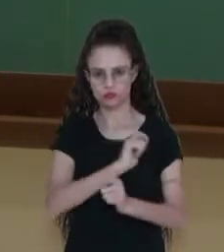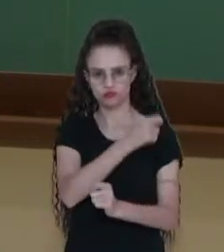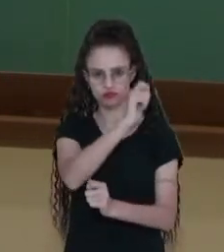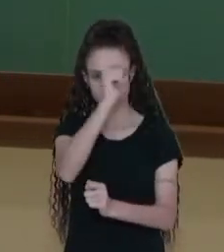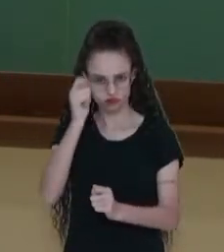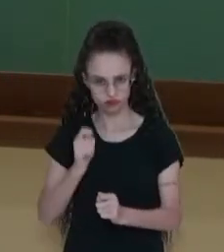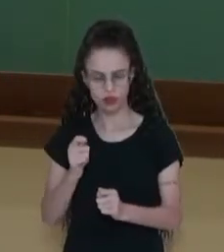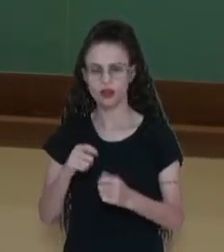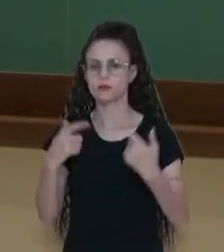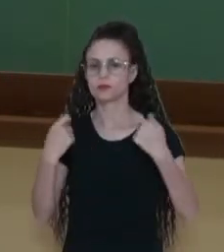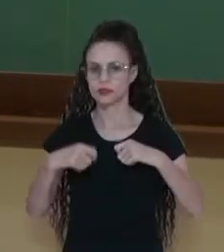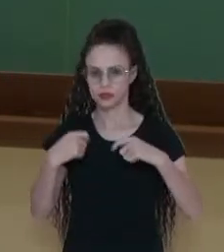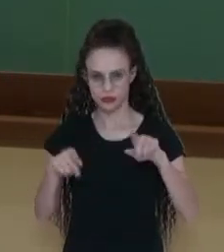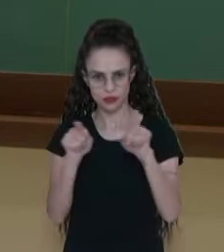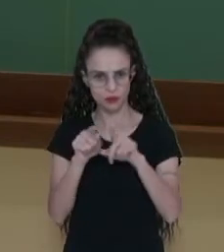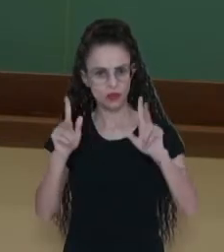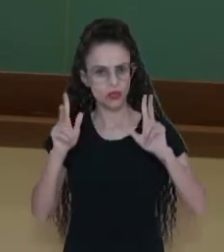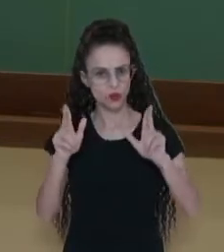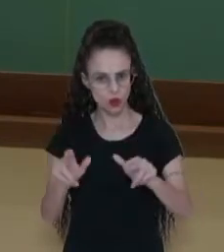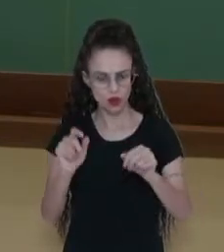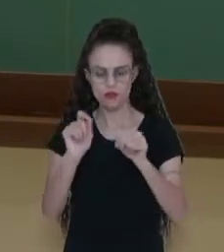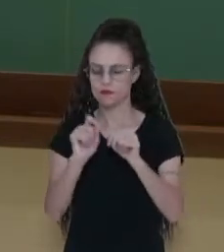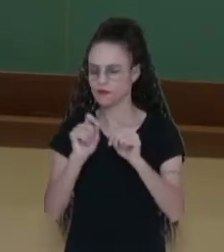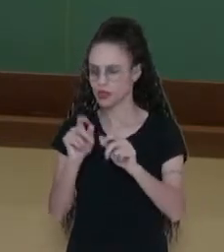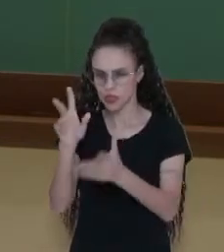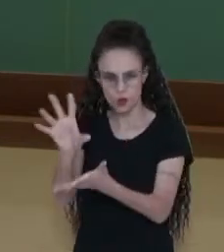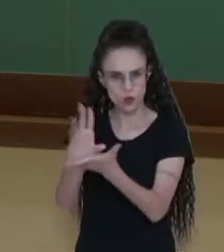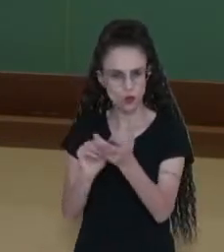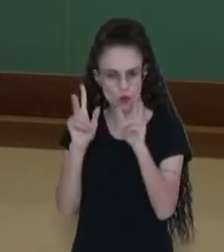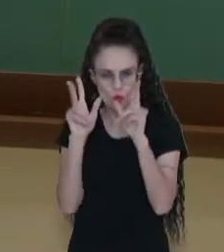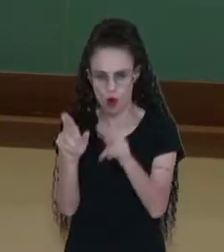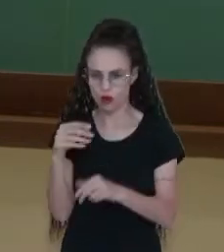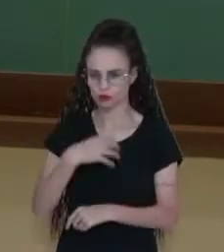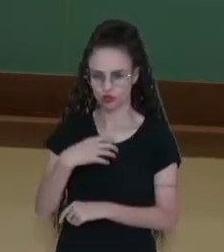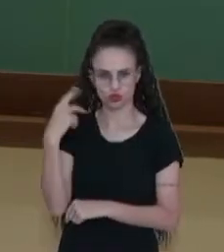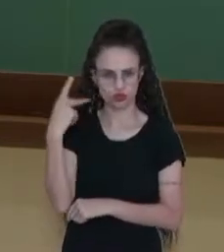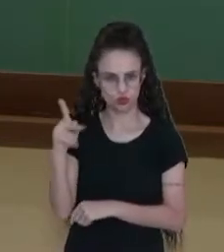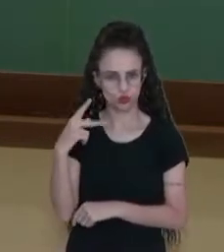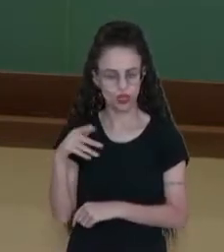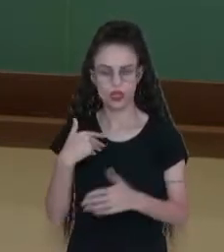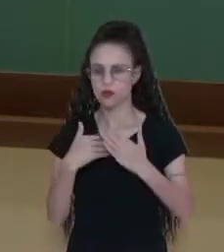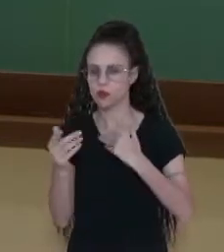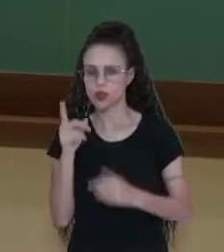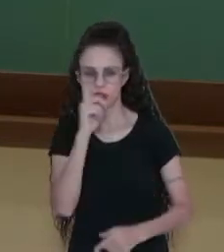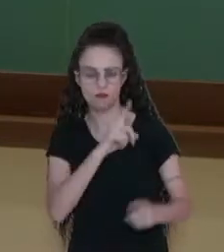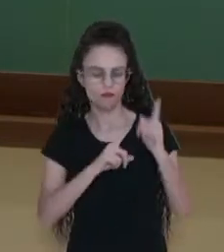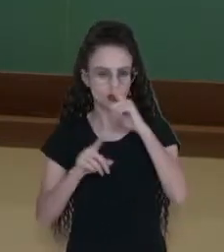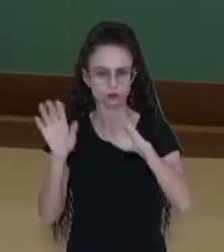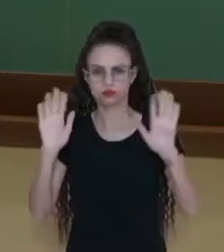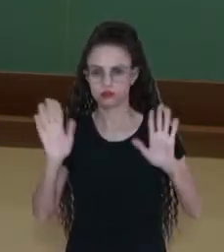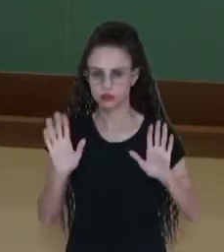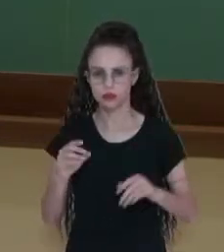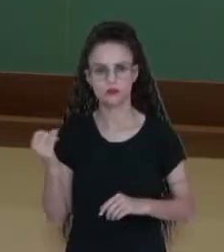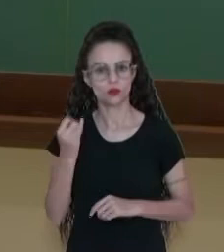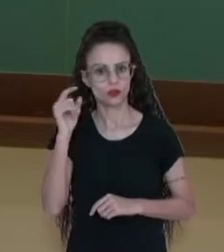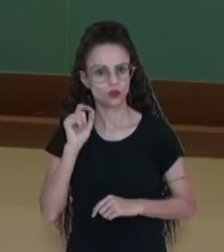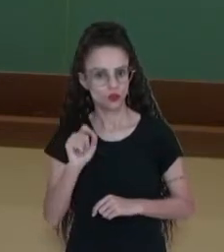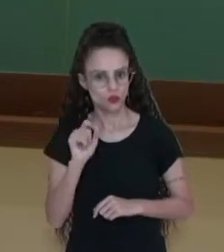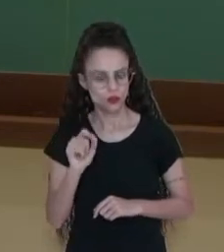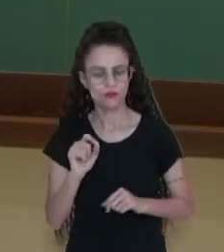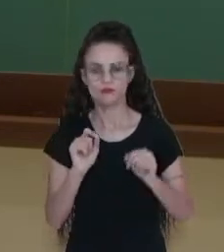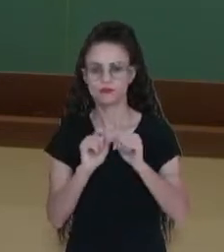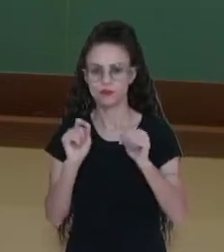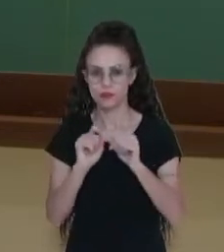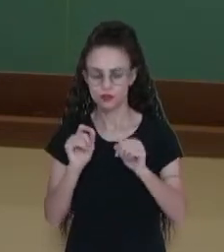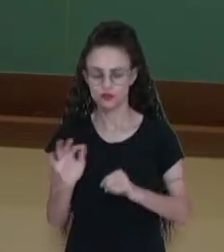romana também, ele era feito com nariz grande e careca. Então, não interessava se tinha um defeito físico, mas era representado para quê? Para que